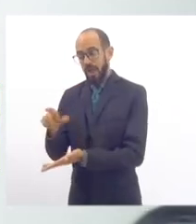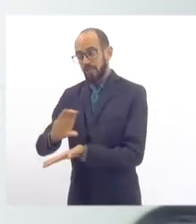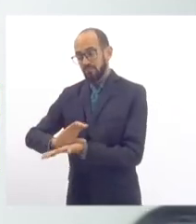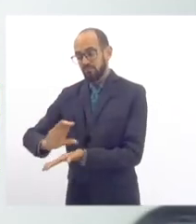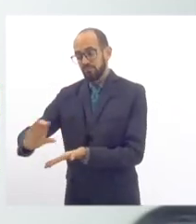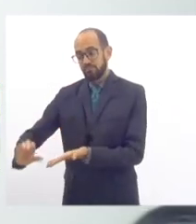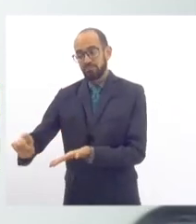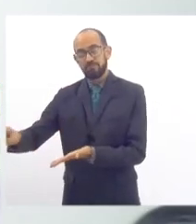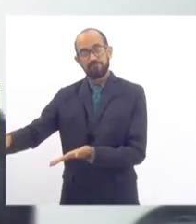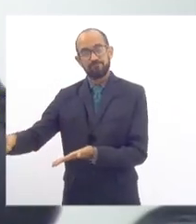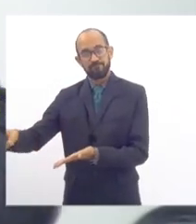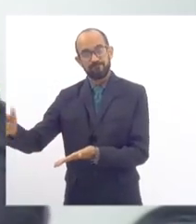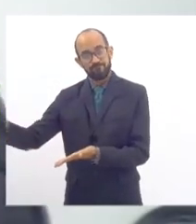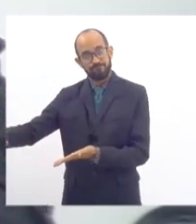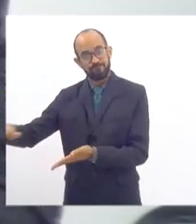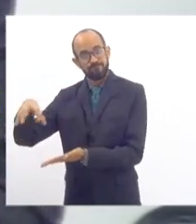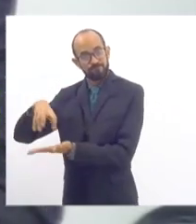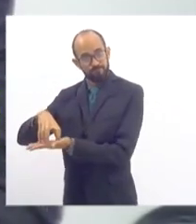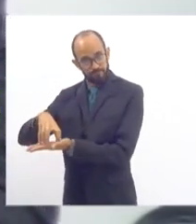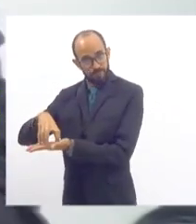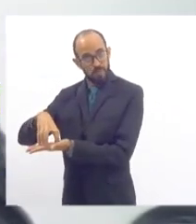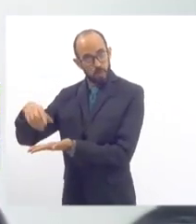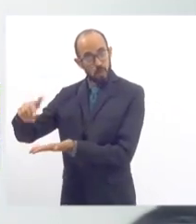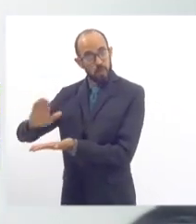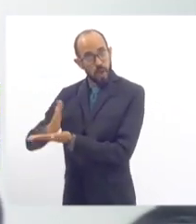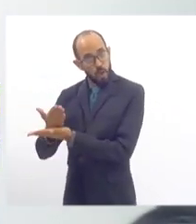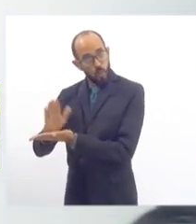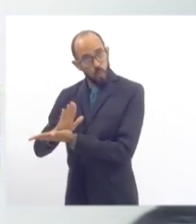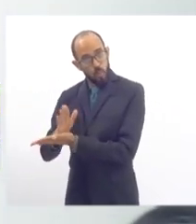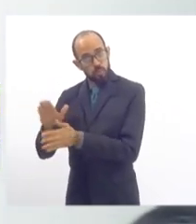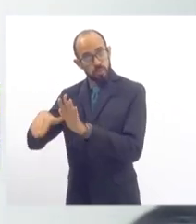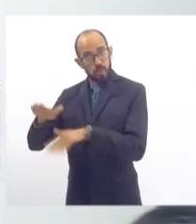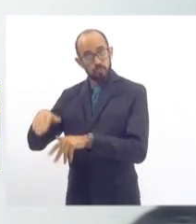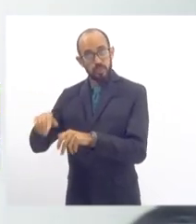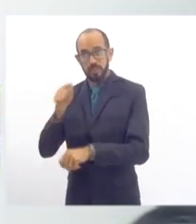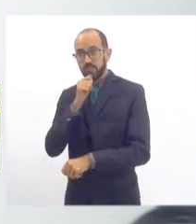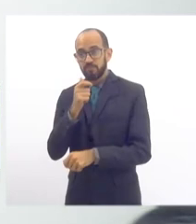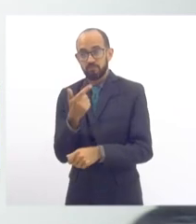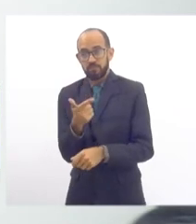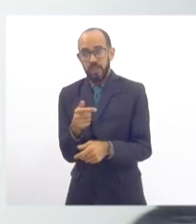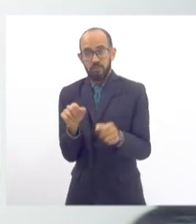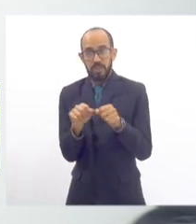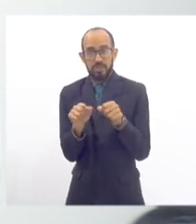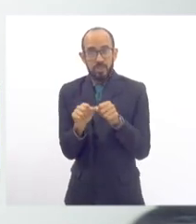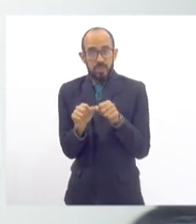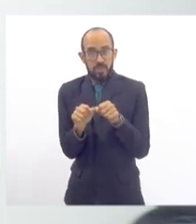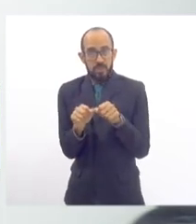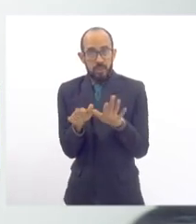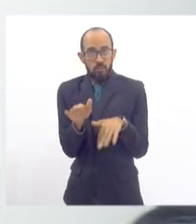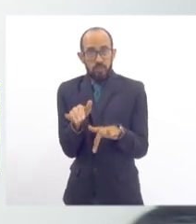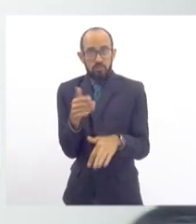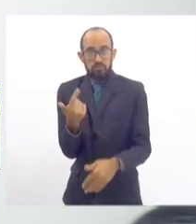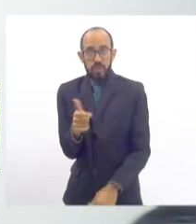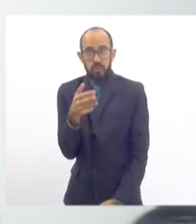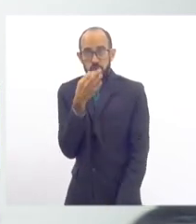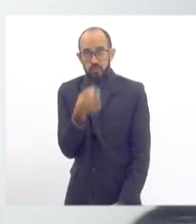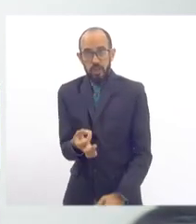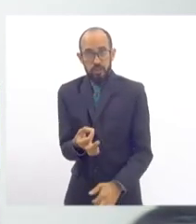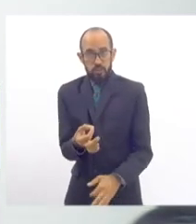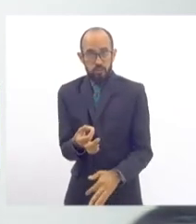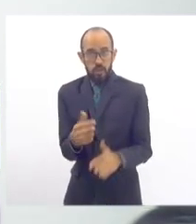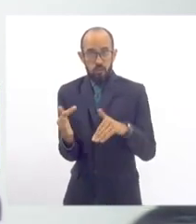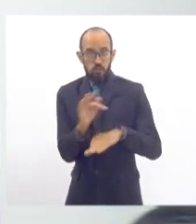a algum tipo de repasse, né? Alguns desses órgãos talvez não estejam fazendo isso, né? Talvez não haja justificativa formal,